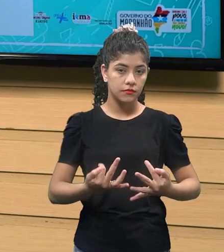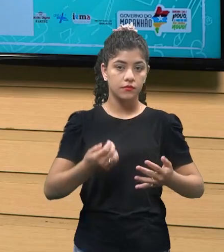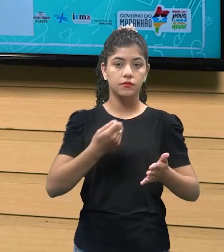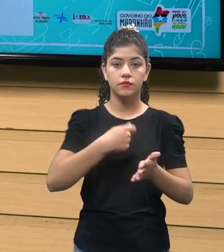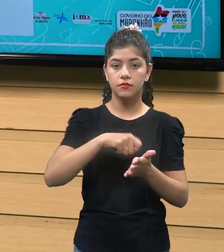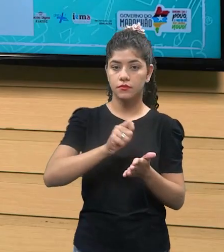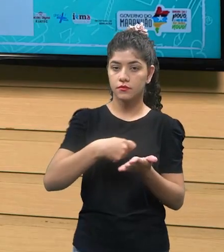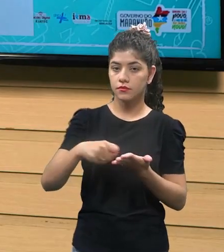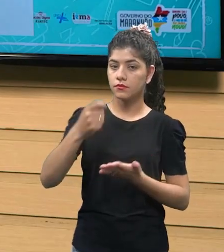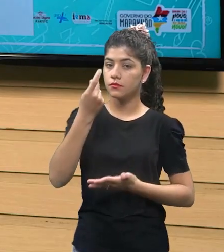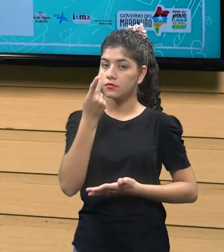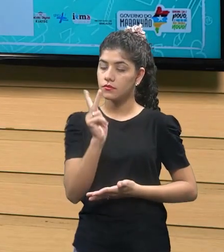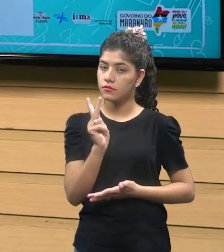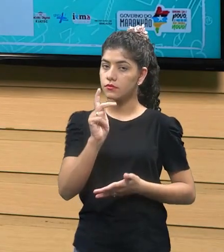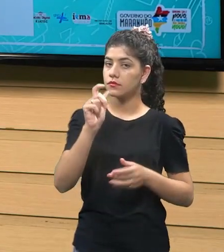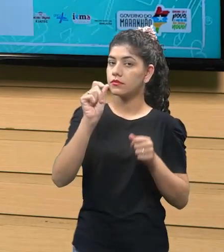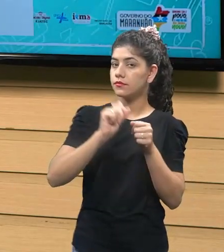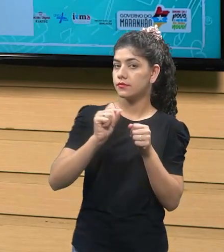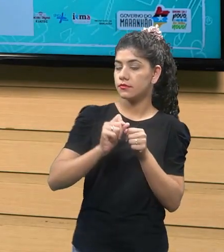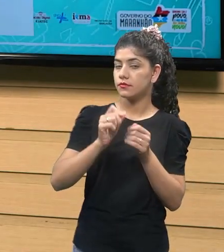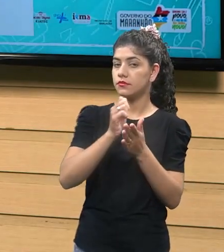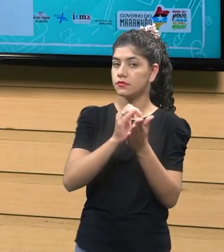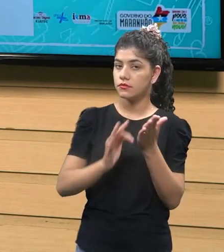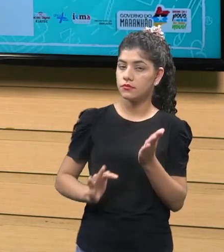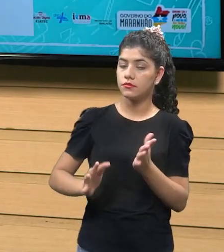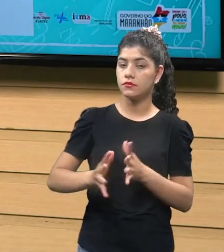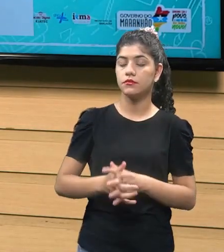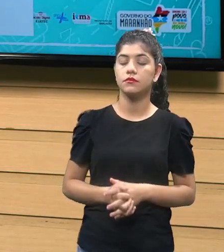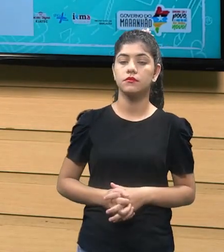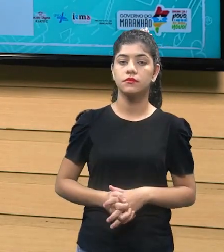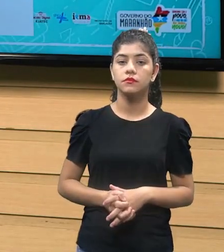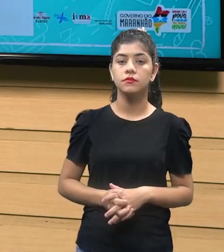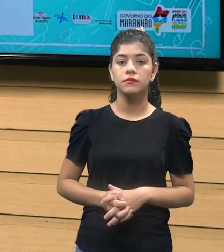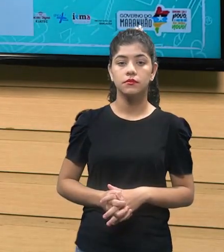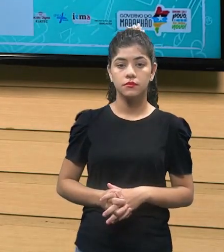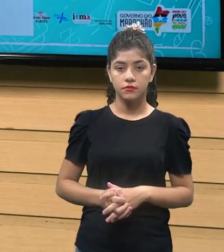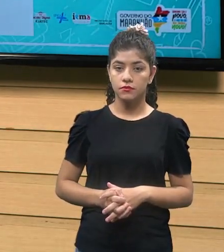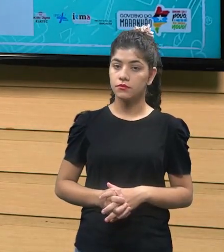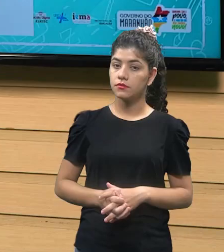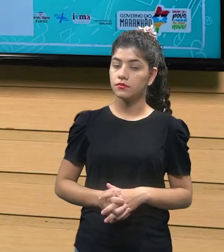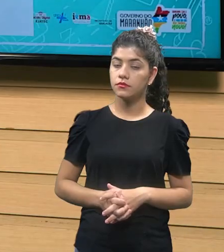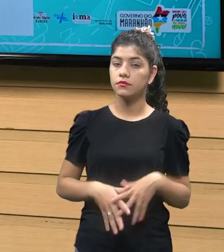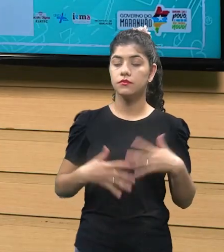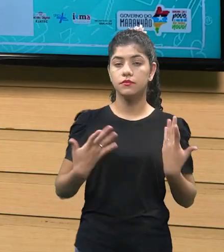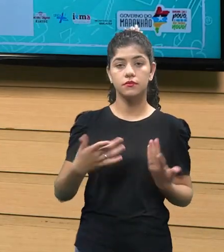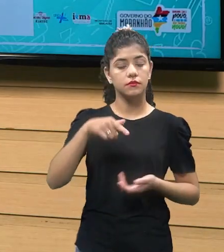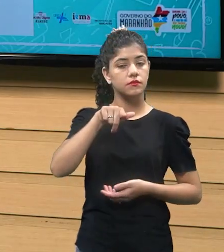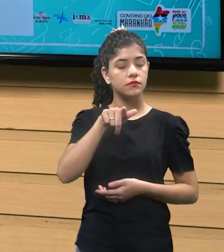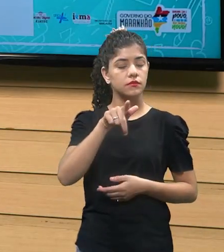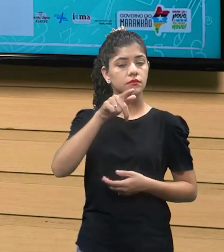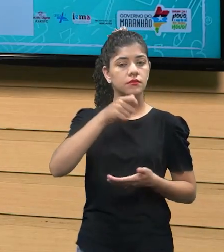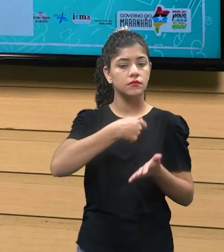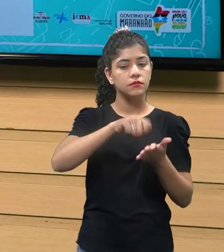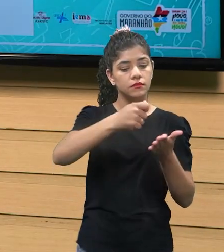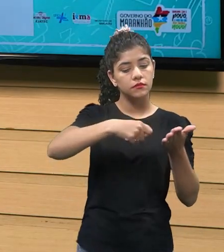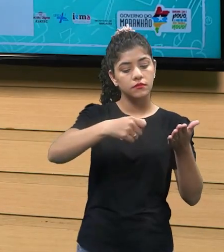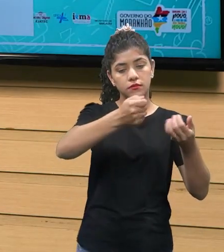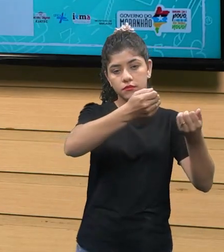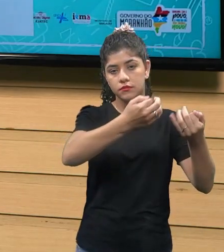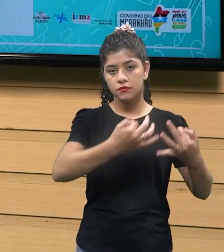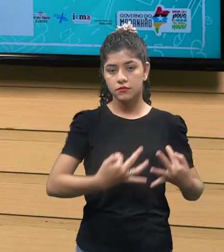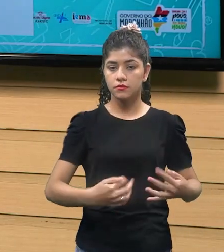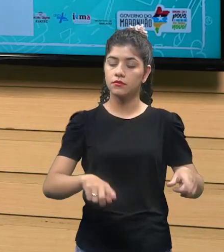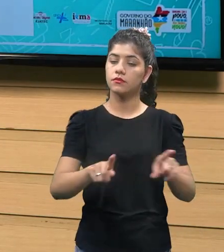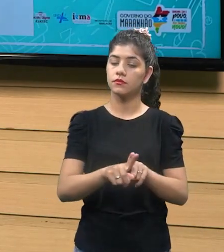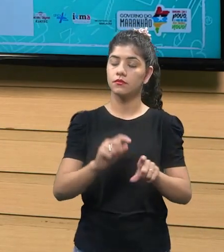suas atividades. Então, essa sequência que você deixaria, no caso, seria também um tipo